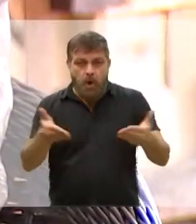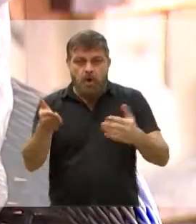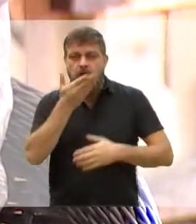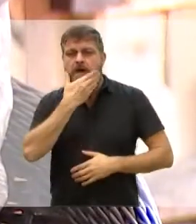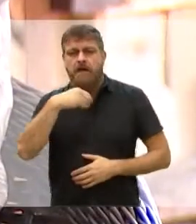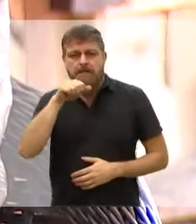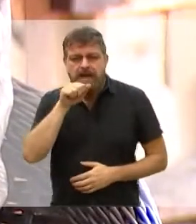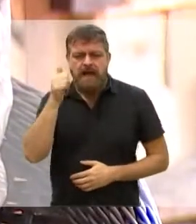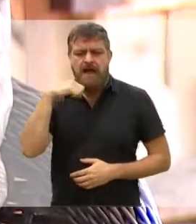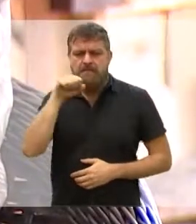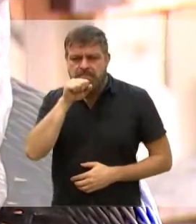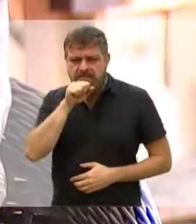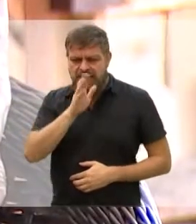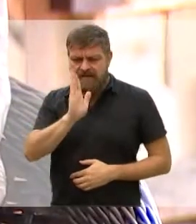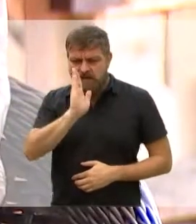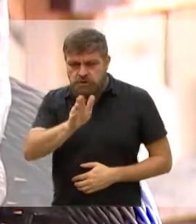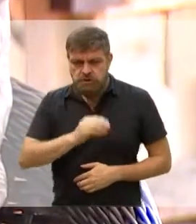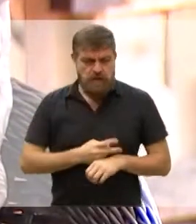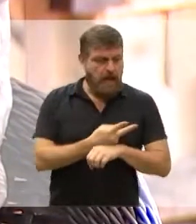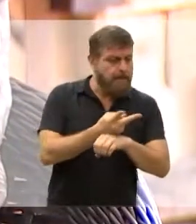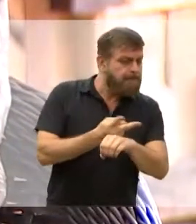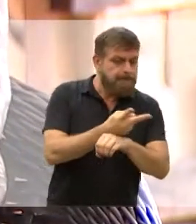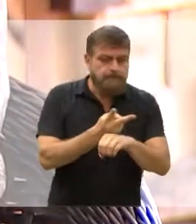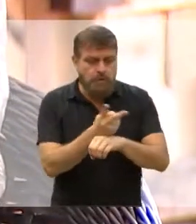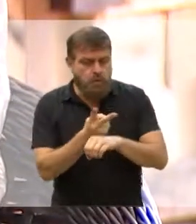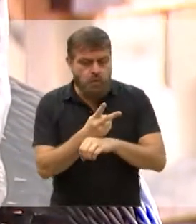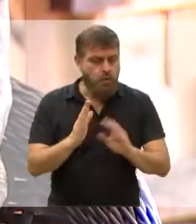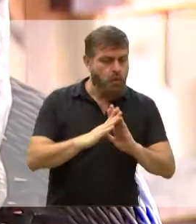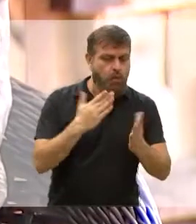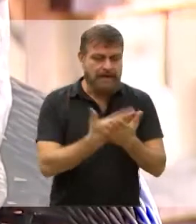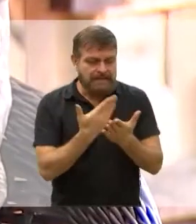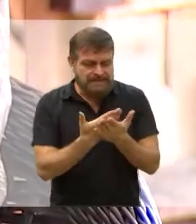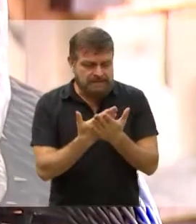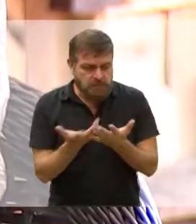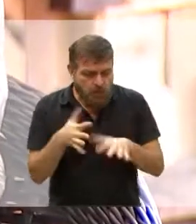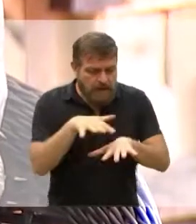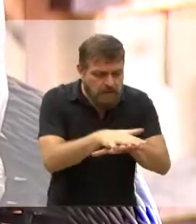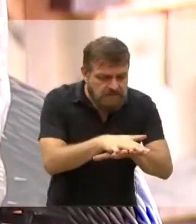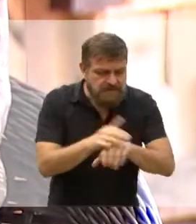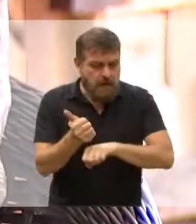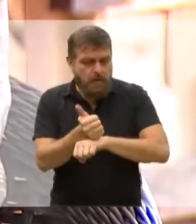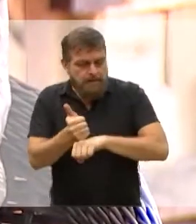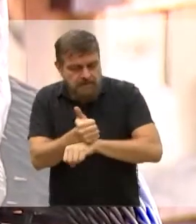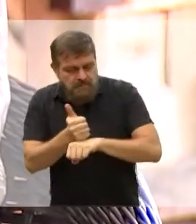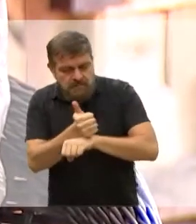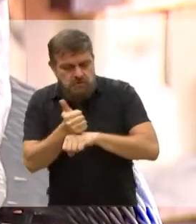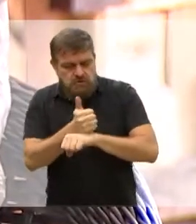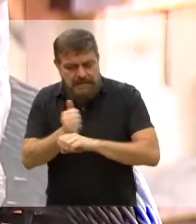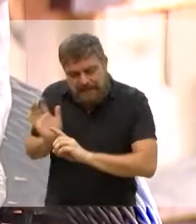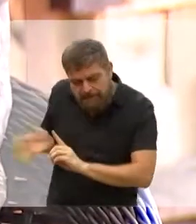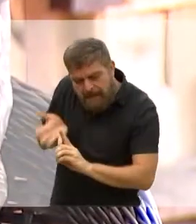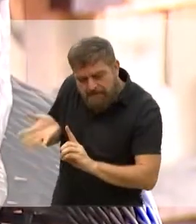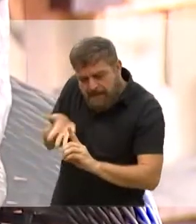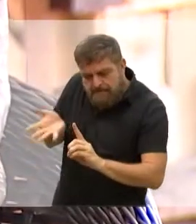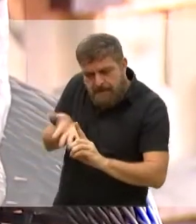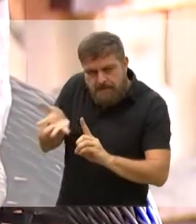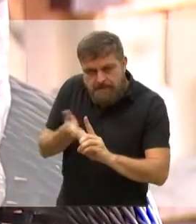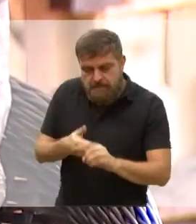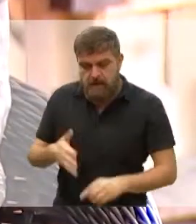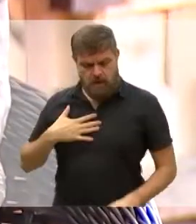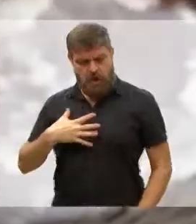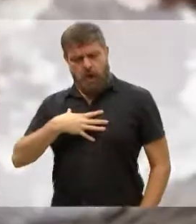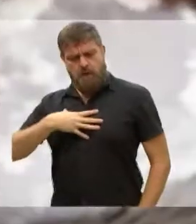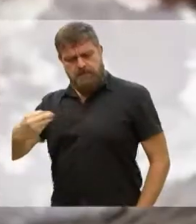os pais já buscam recursos, escolas, profissionais que façam com que